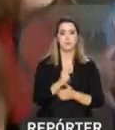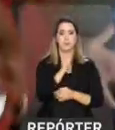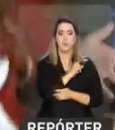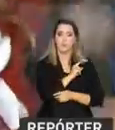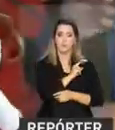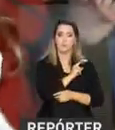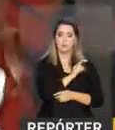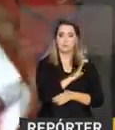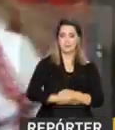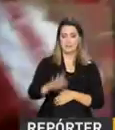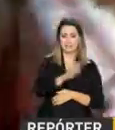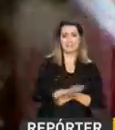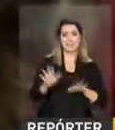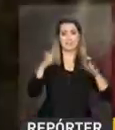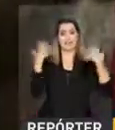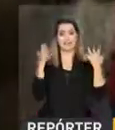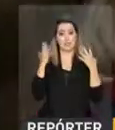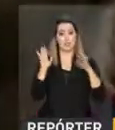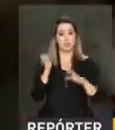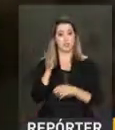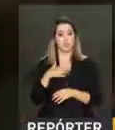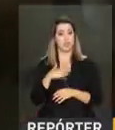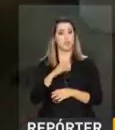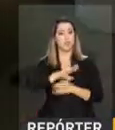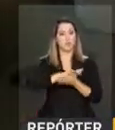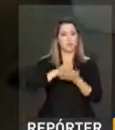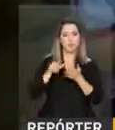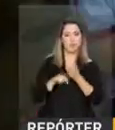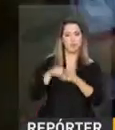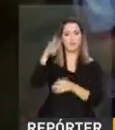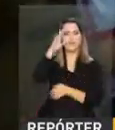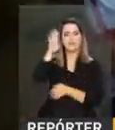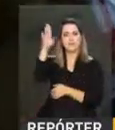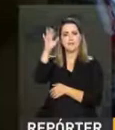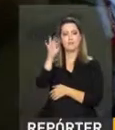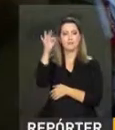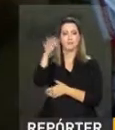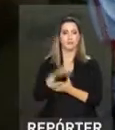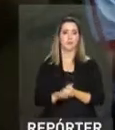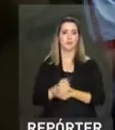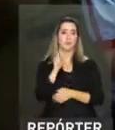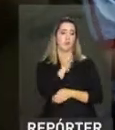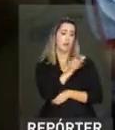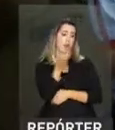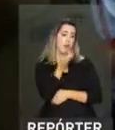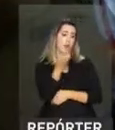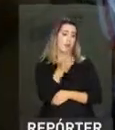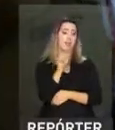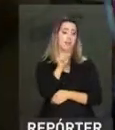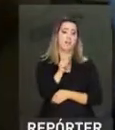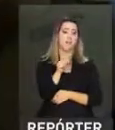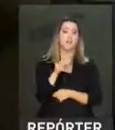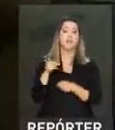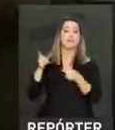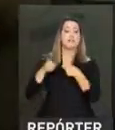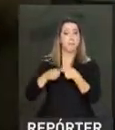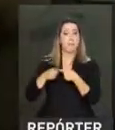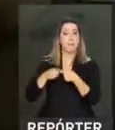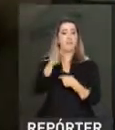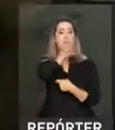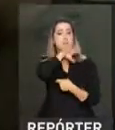Essa galerinha animada já está cheia de planos para o futuro. Ela quer ser uma